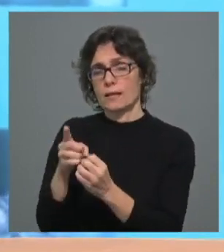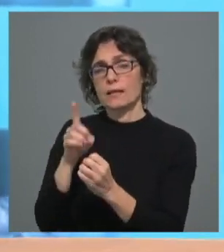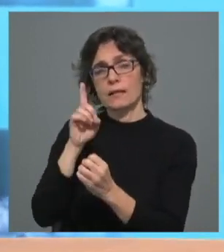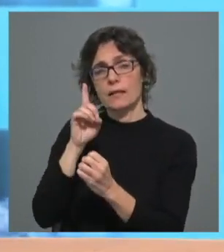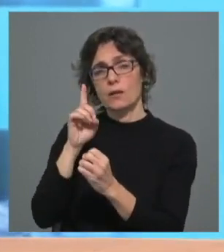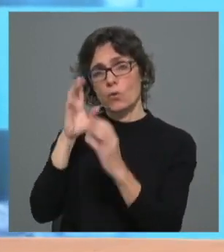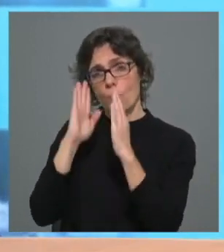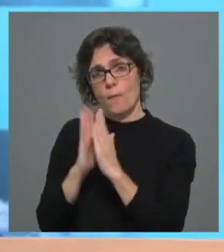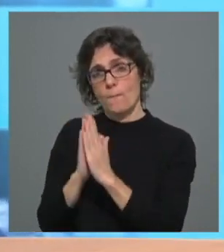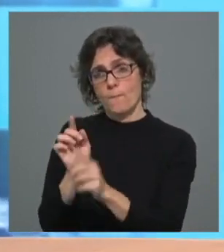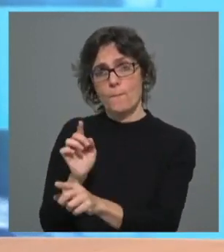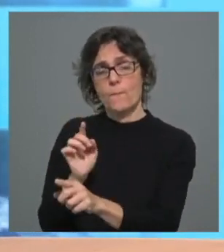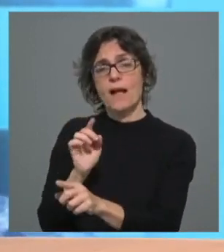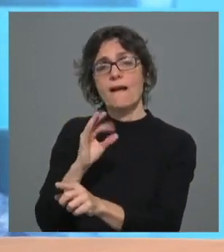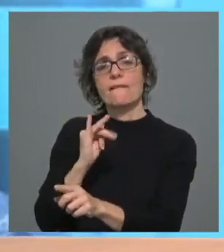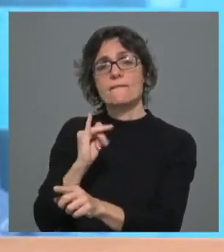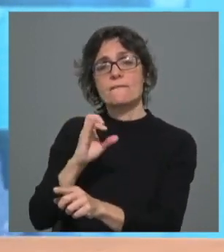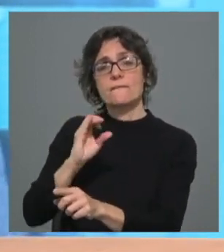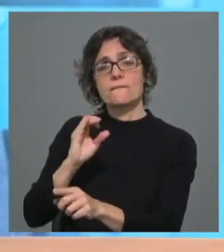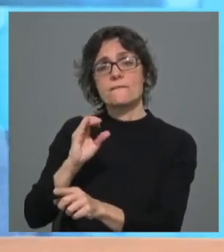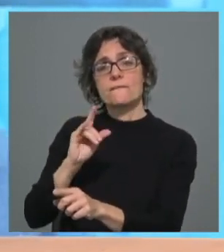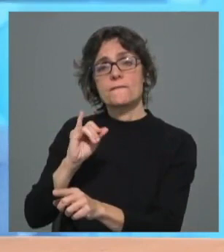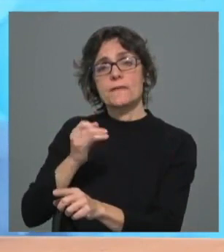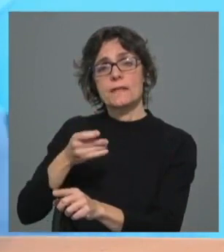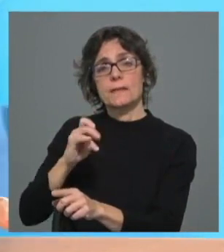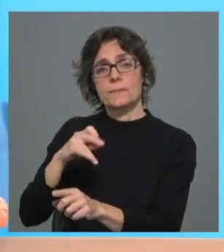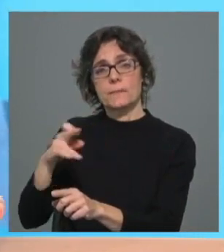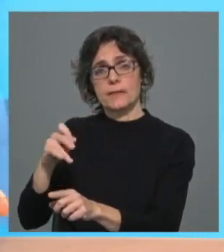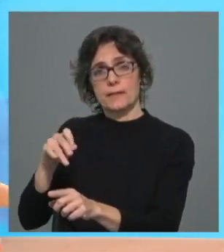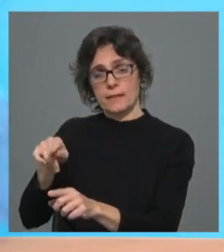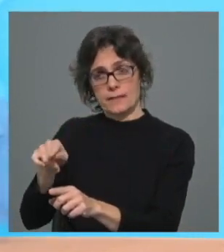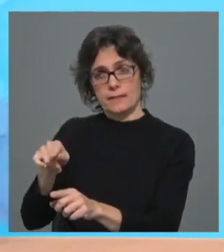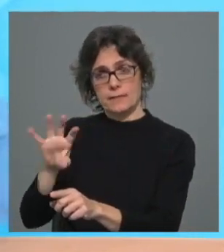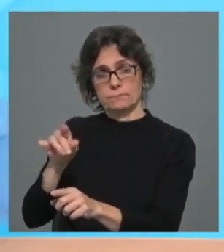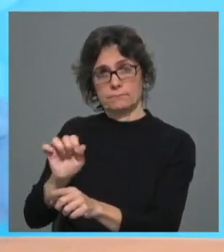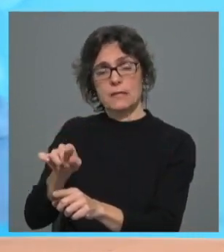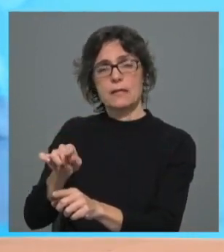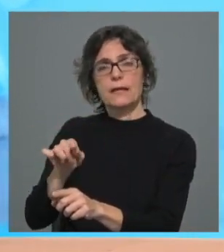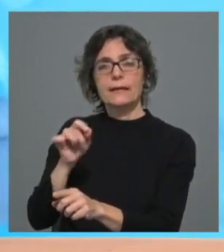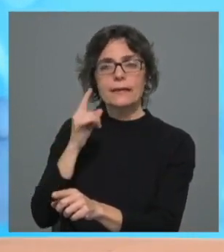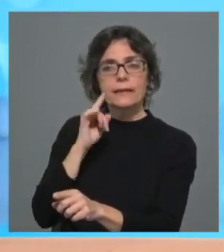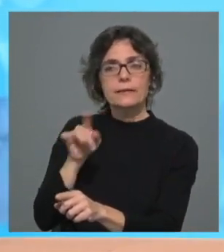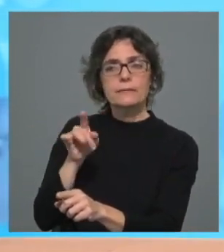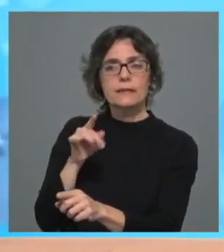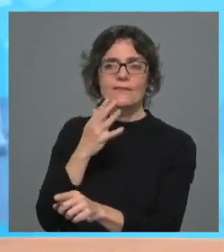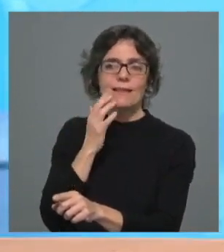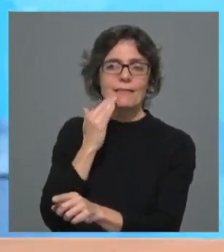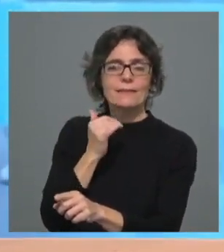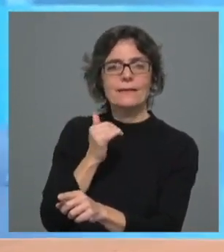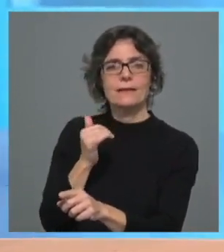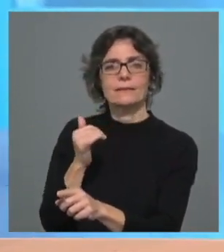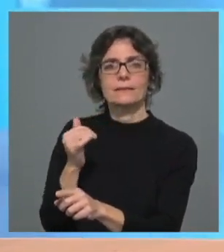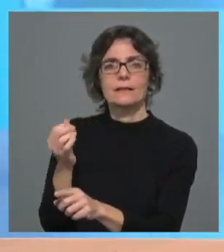não é uma irmã Filipina que está habitualmente na igreja de São Nicolau e que vai colhendo as diferentes pessoas para não lembrar